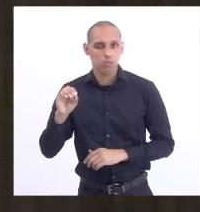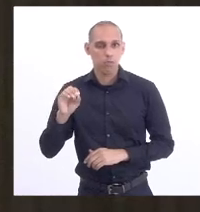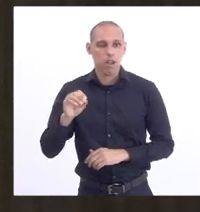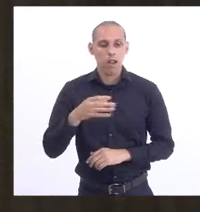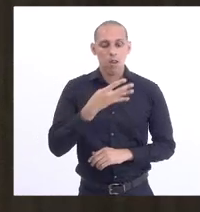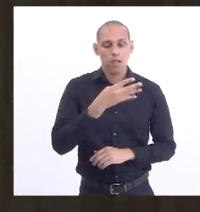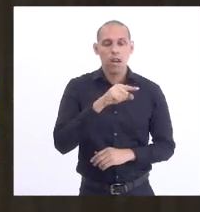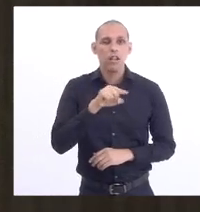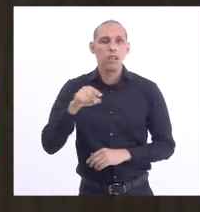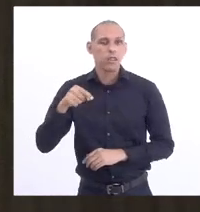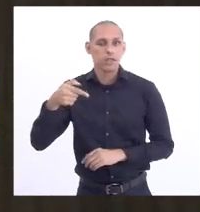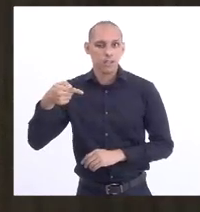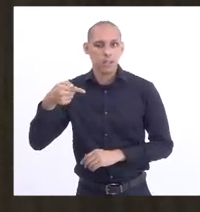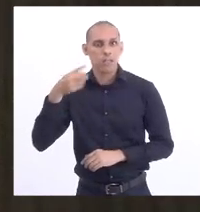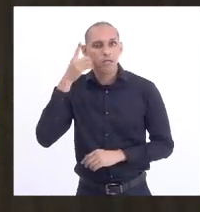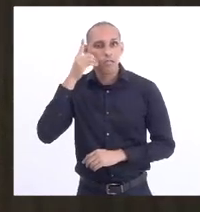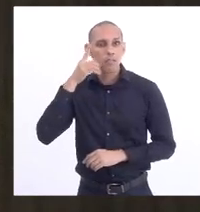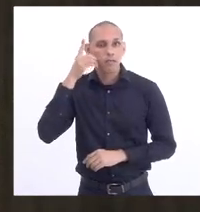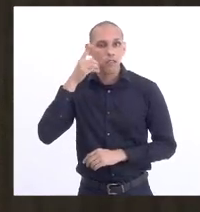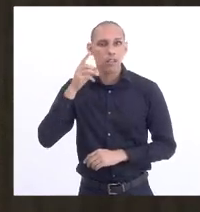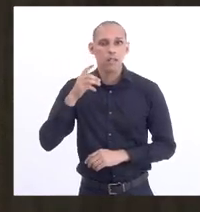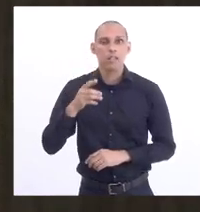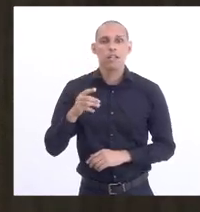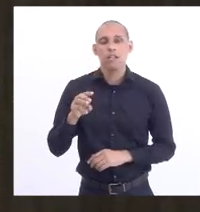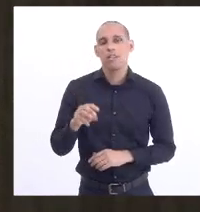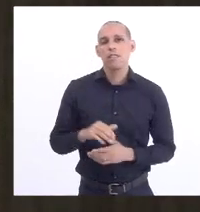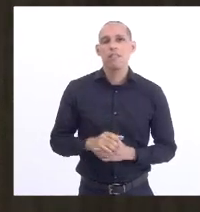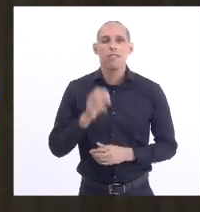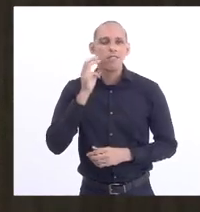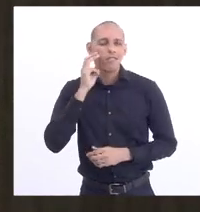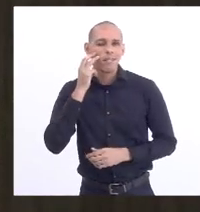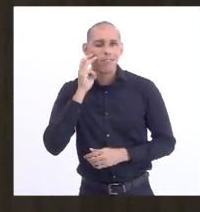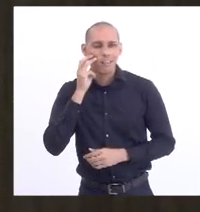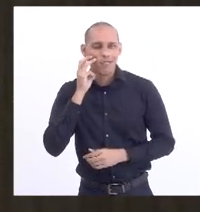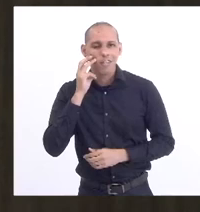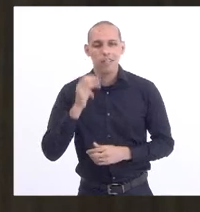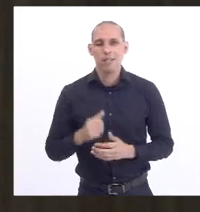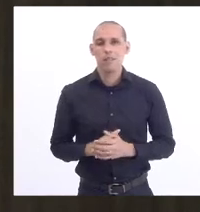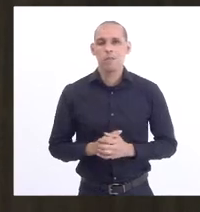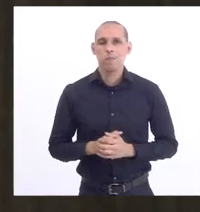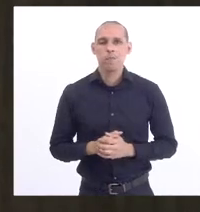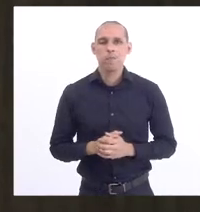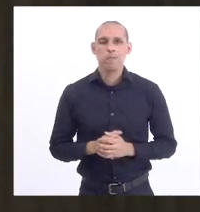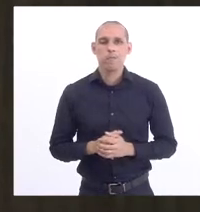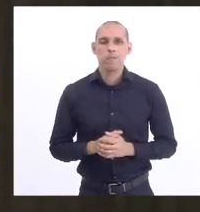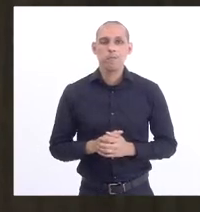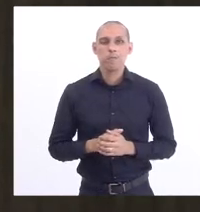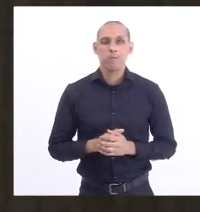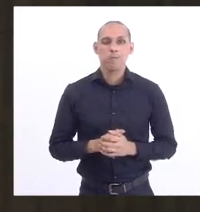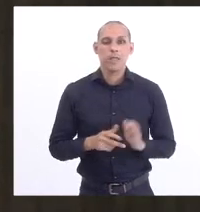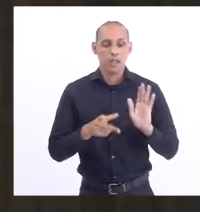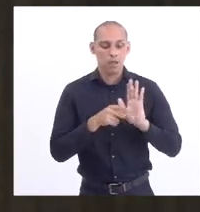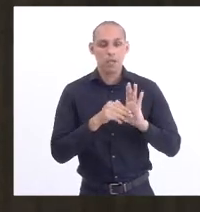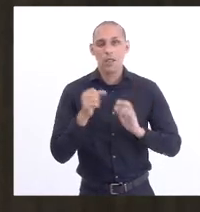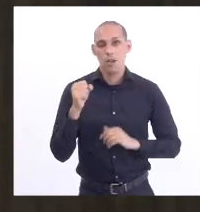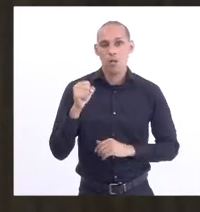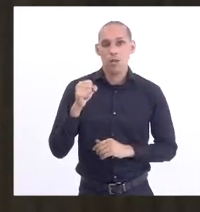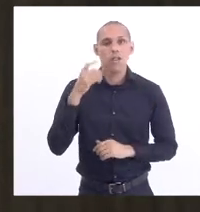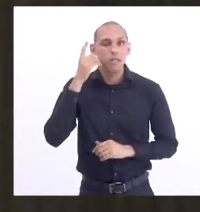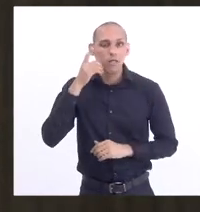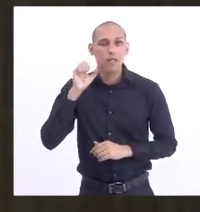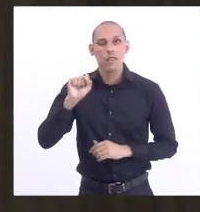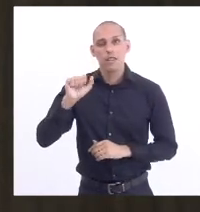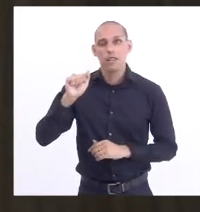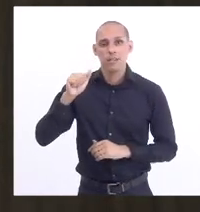4 a 7 do deputado Valdeque Carneiro, 8 do deputado